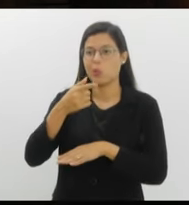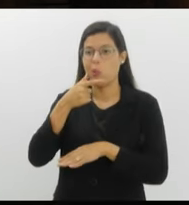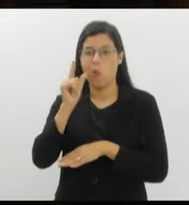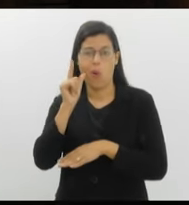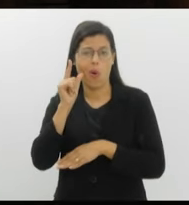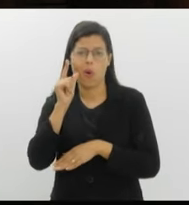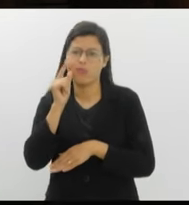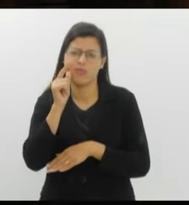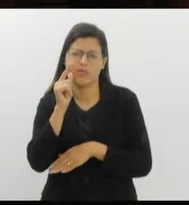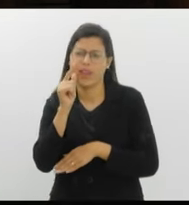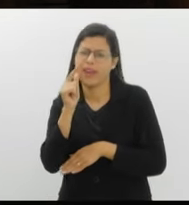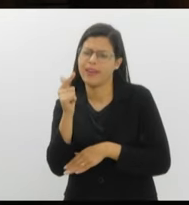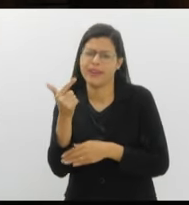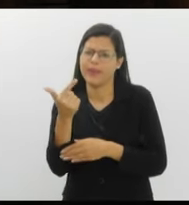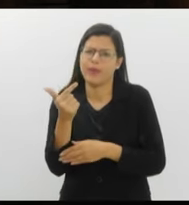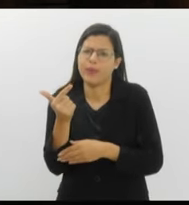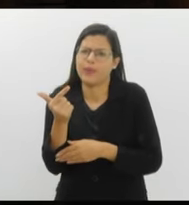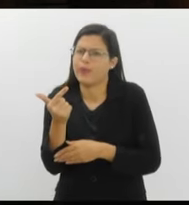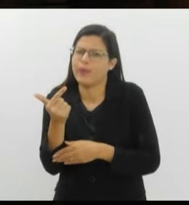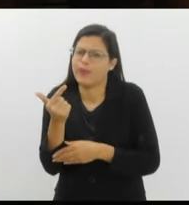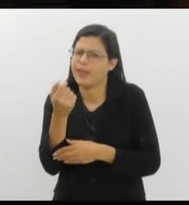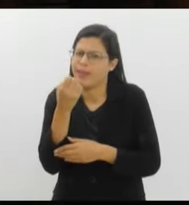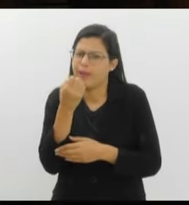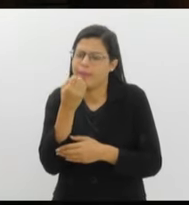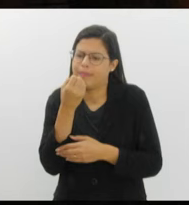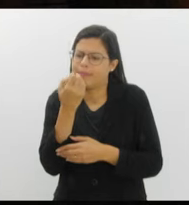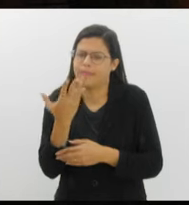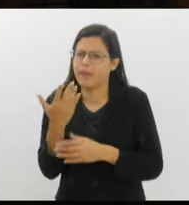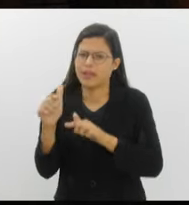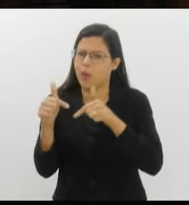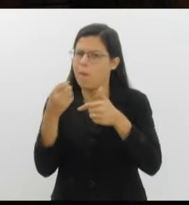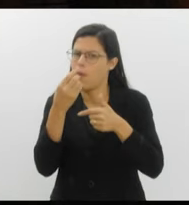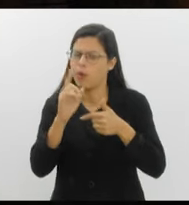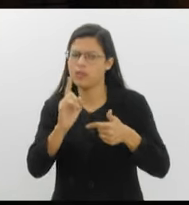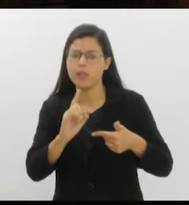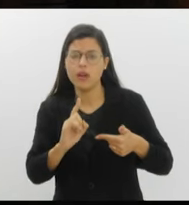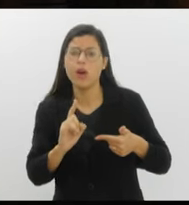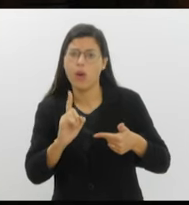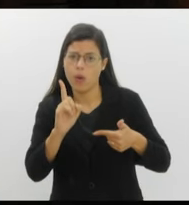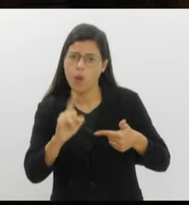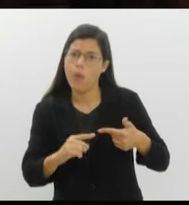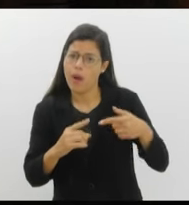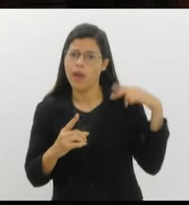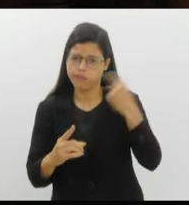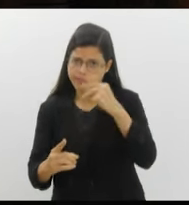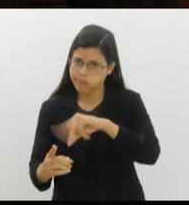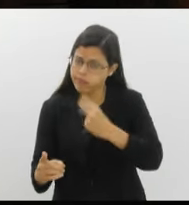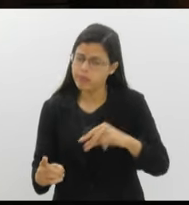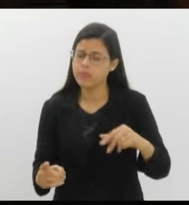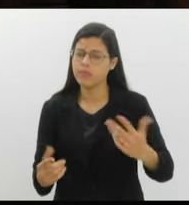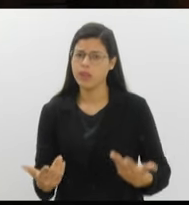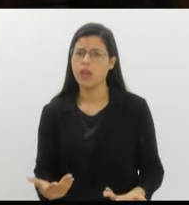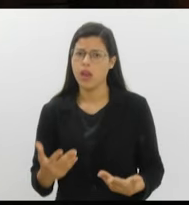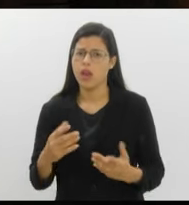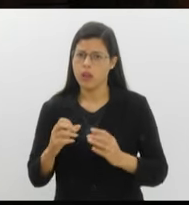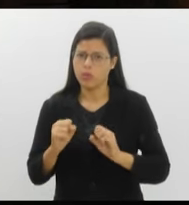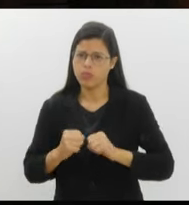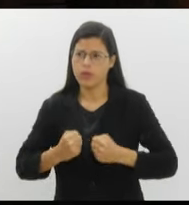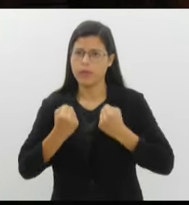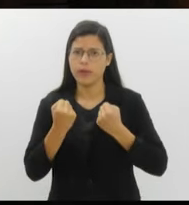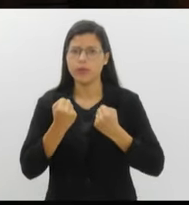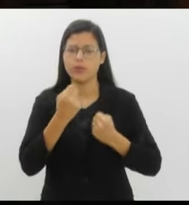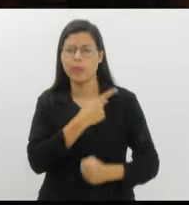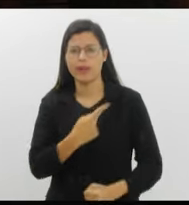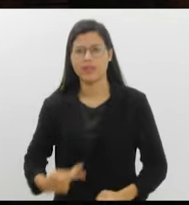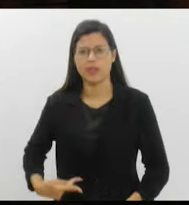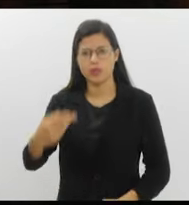irmão. É pau no lombo. Eu defendo o presidente Bolsonaro, defendo o senador